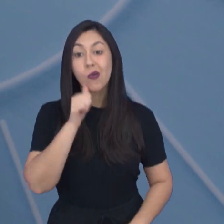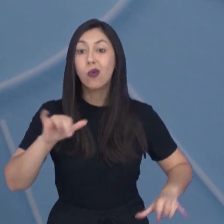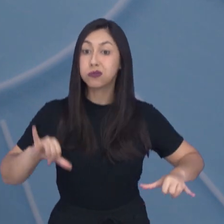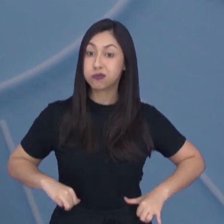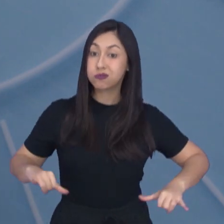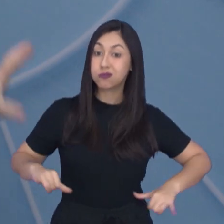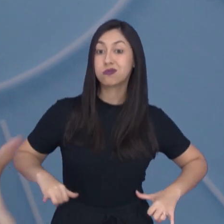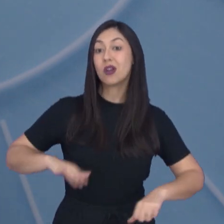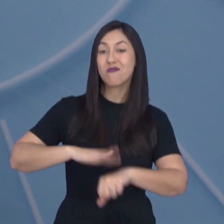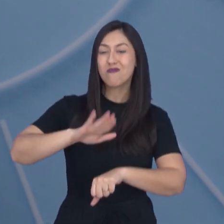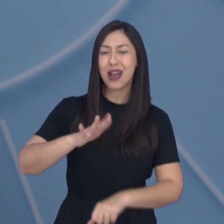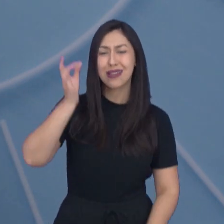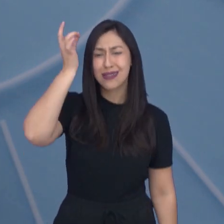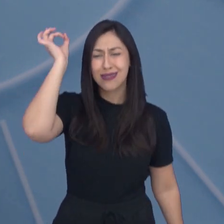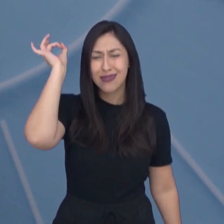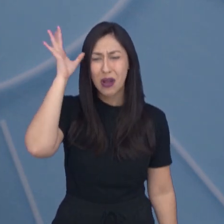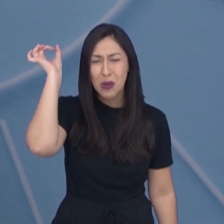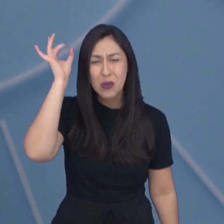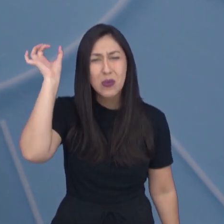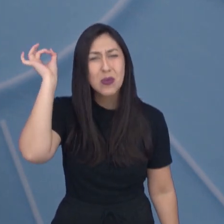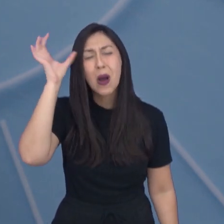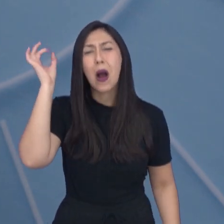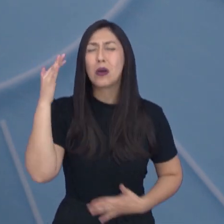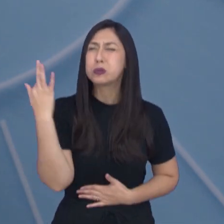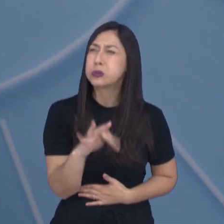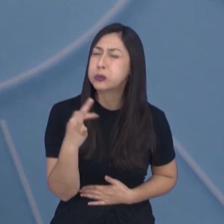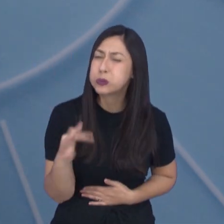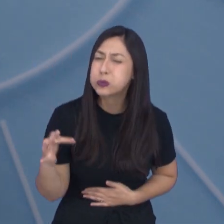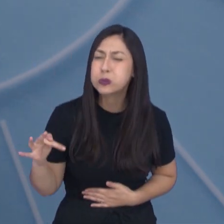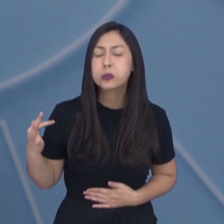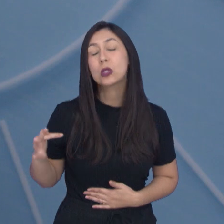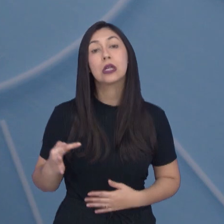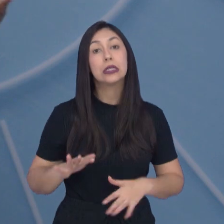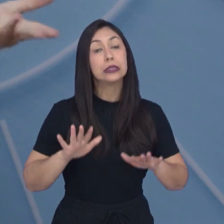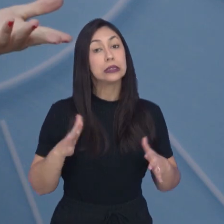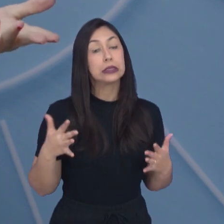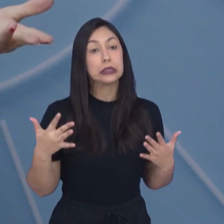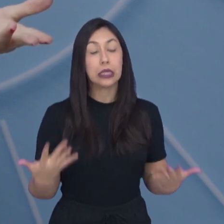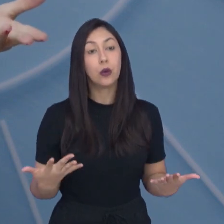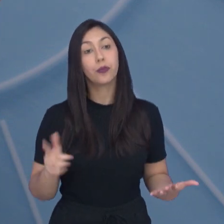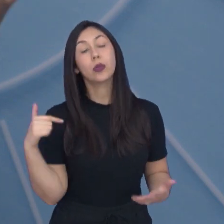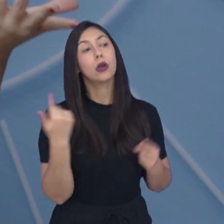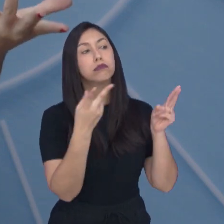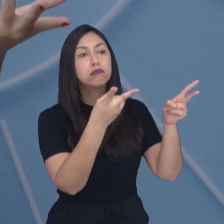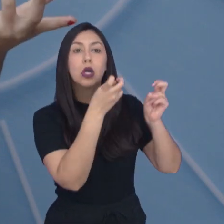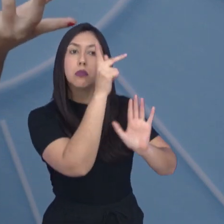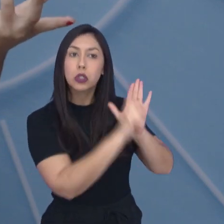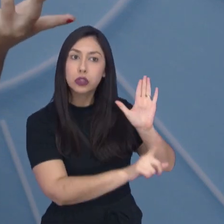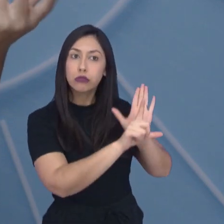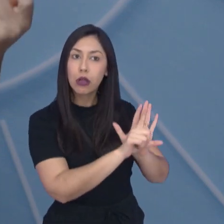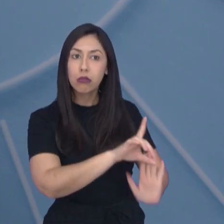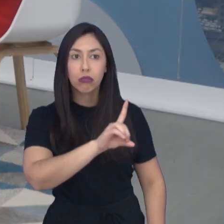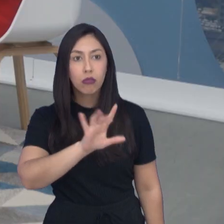né? Muitas dores de cabeça, cólicas muito intensas. Estela, a gente viu nesse projeto de lei, né, lá no Distrito Federal,